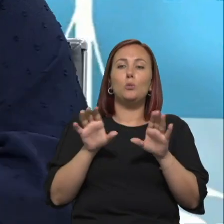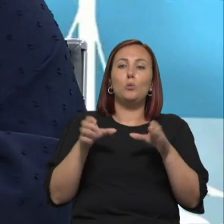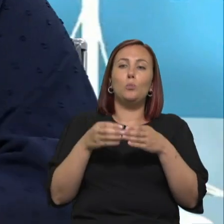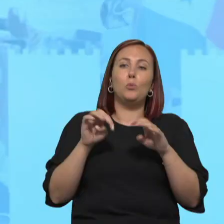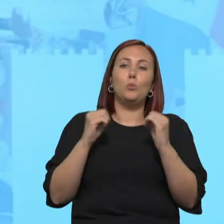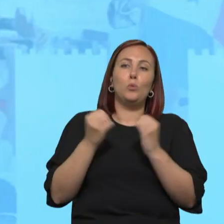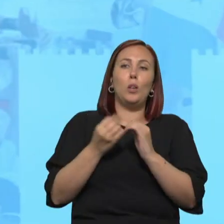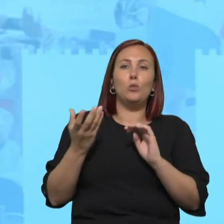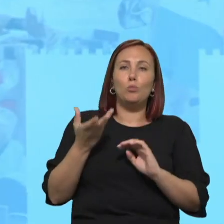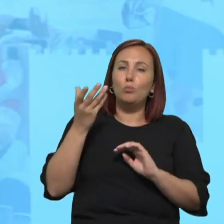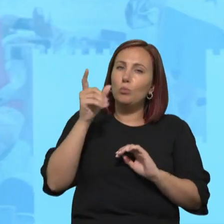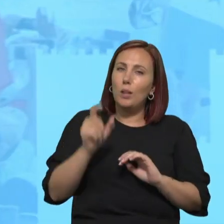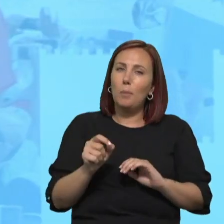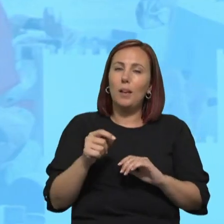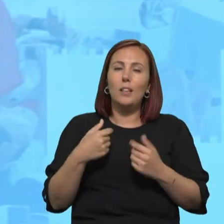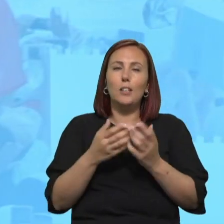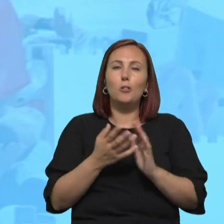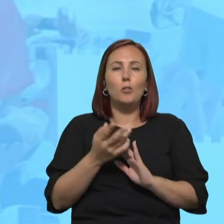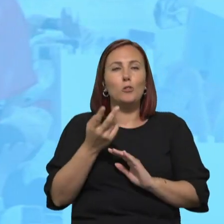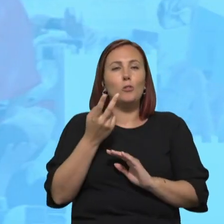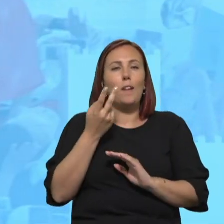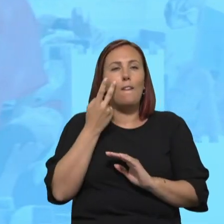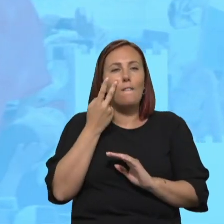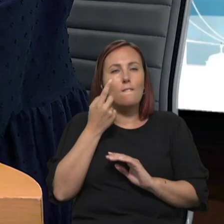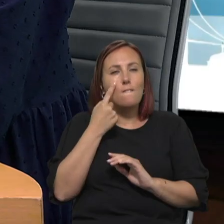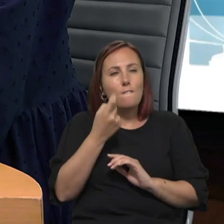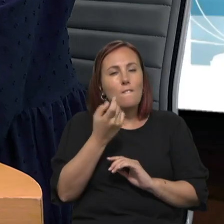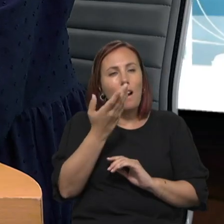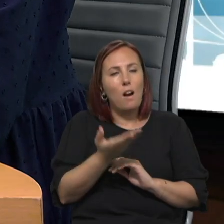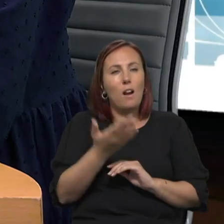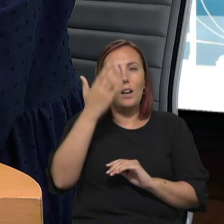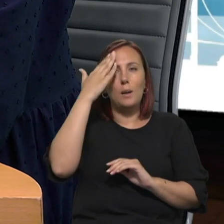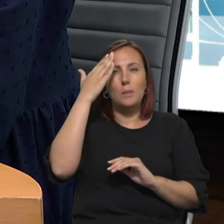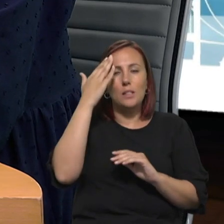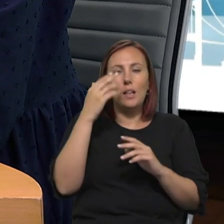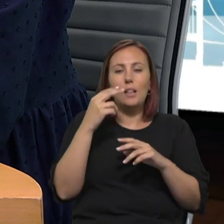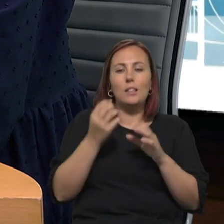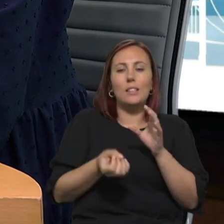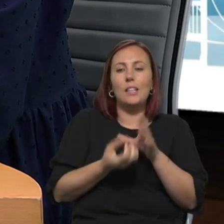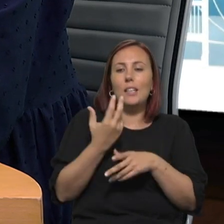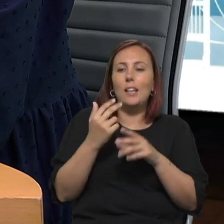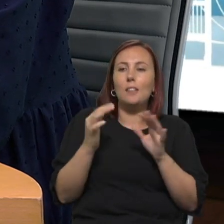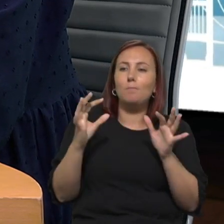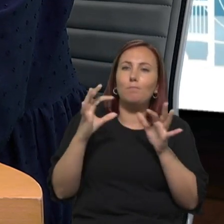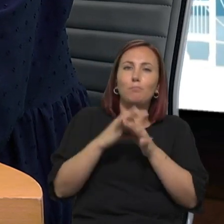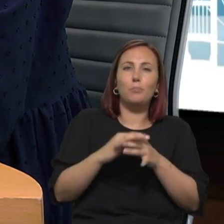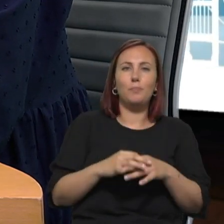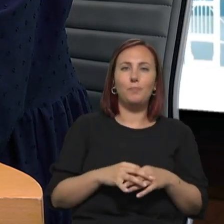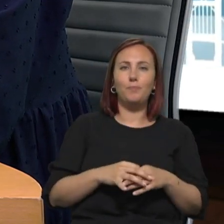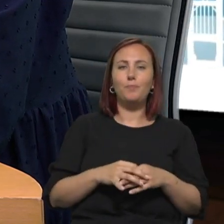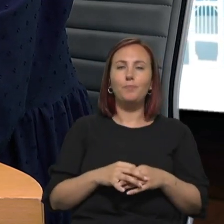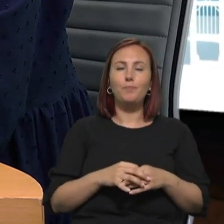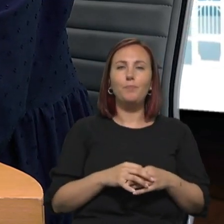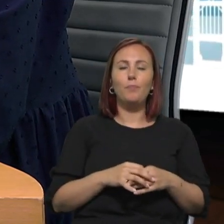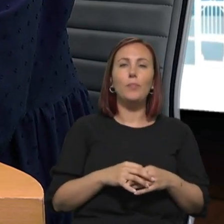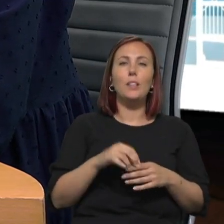e todos reconheciam neste homem esta capacidade de construir estas pontes. Sim. Força. Não, é